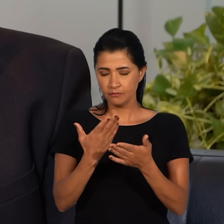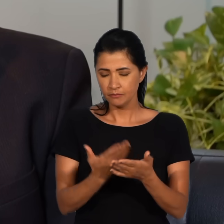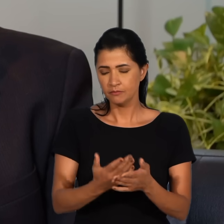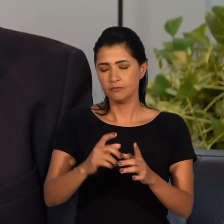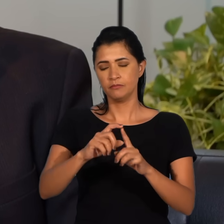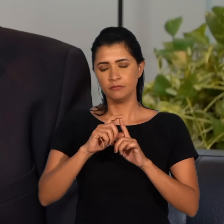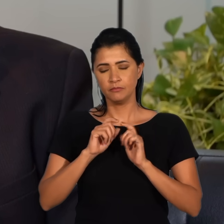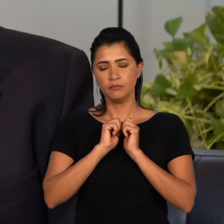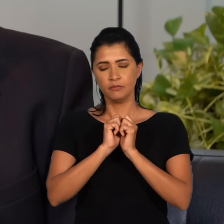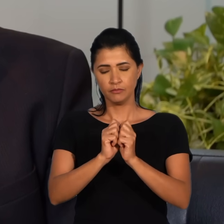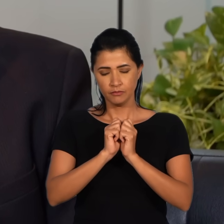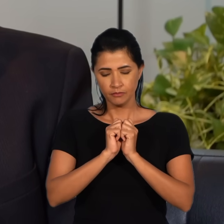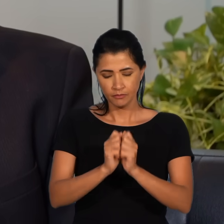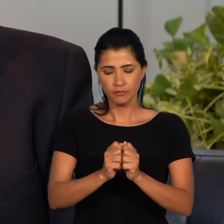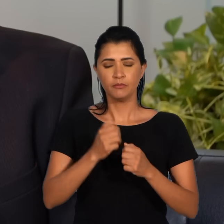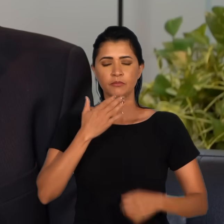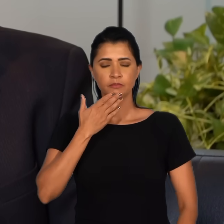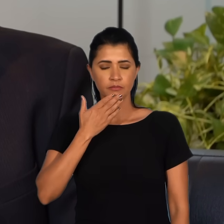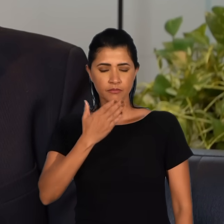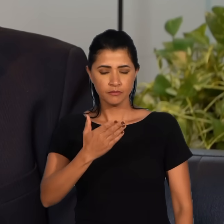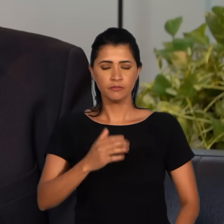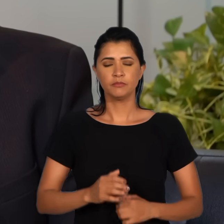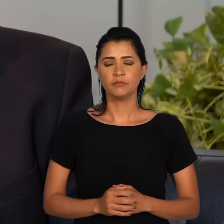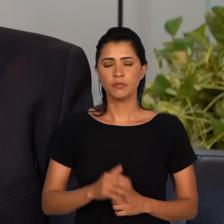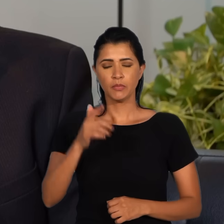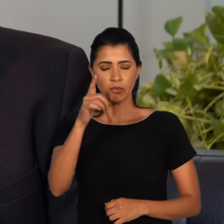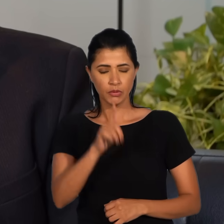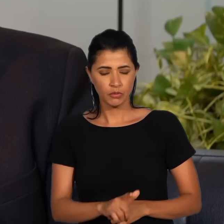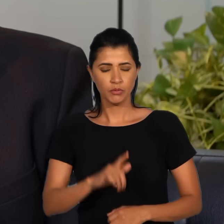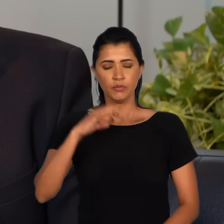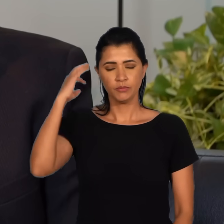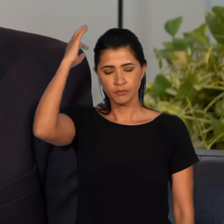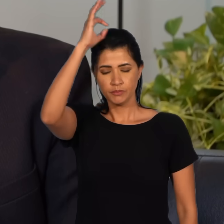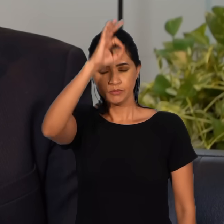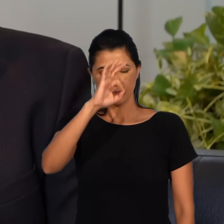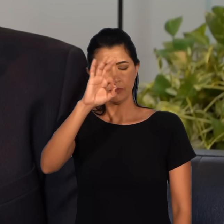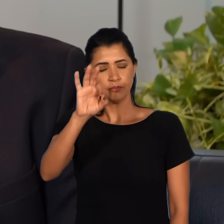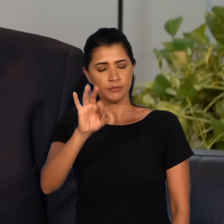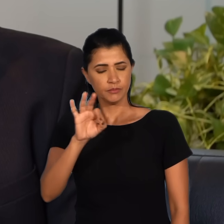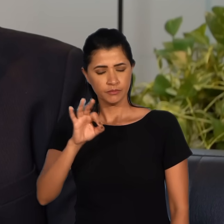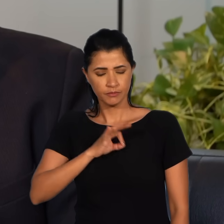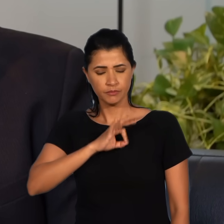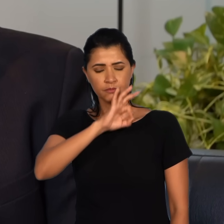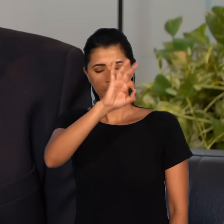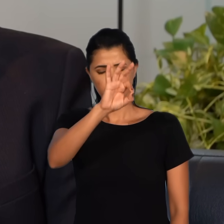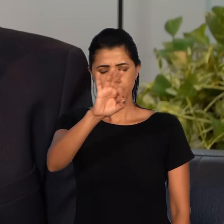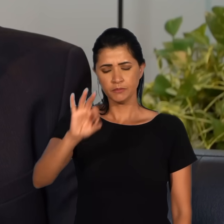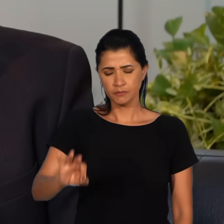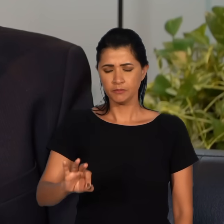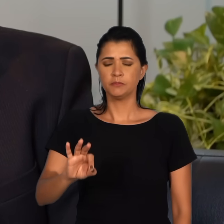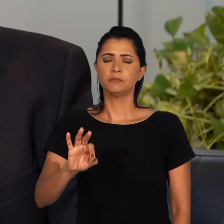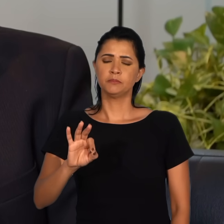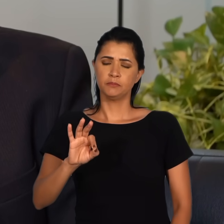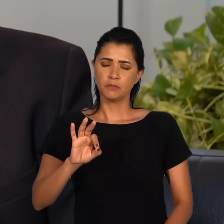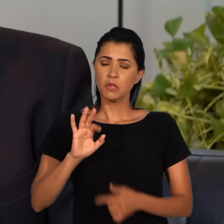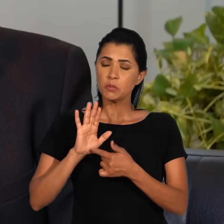tua palavra aqui juntos e pedimos que mais uma vez o espírito santo toque os nossos corações